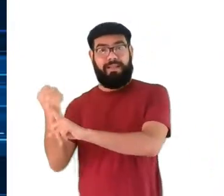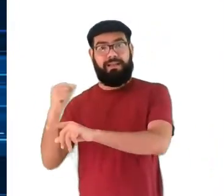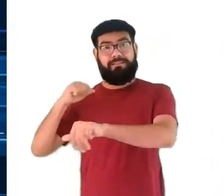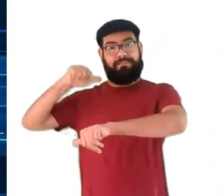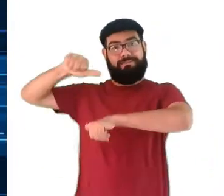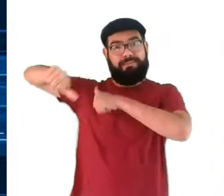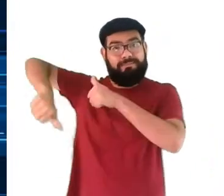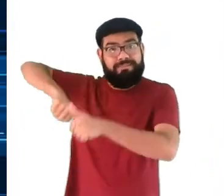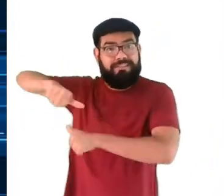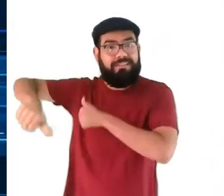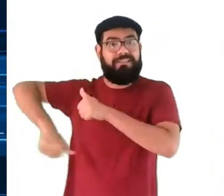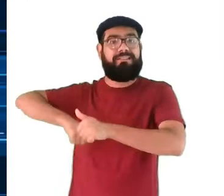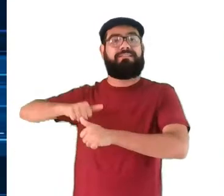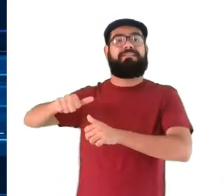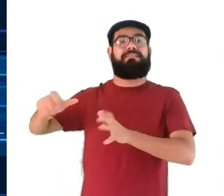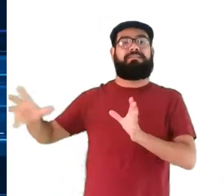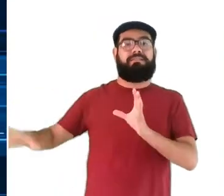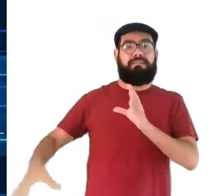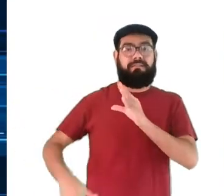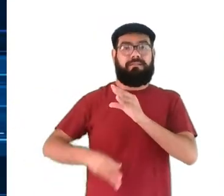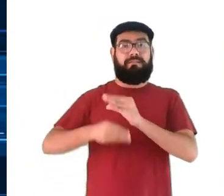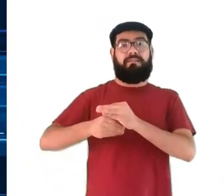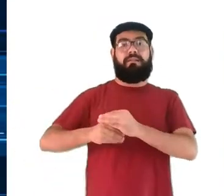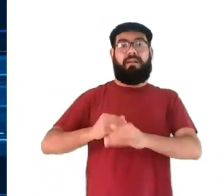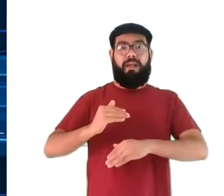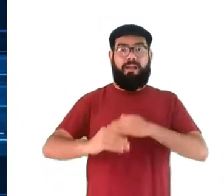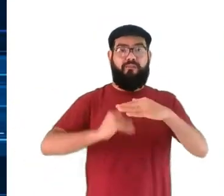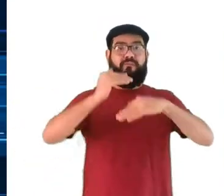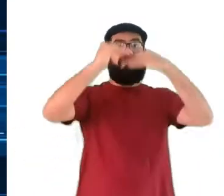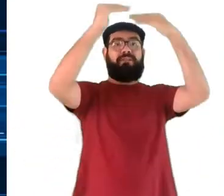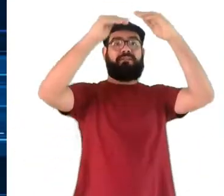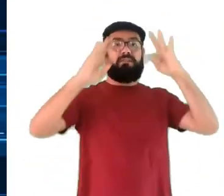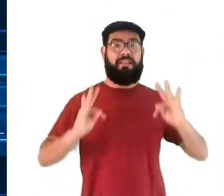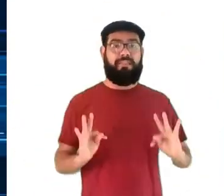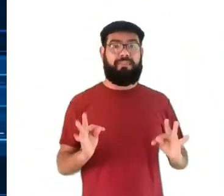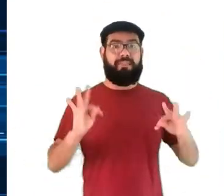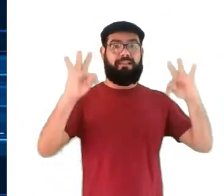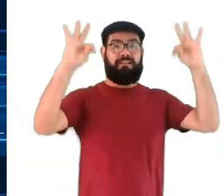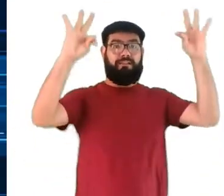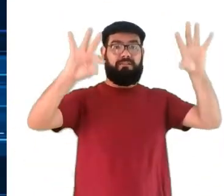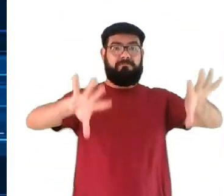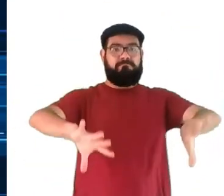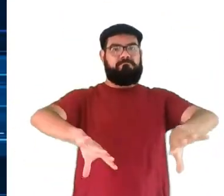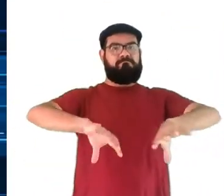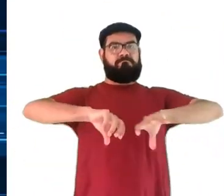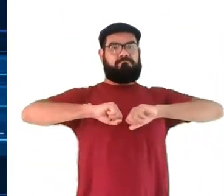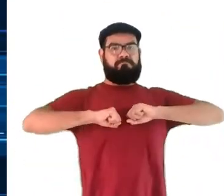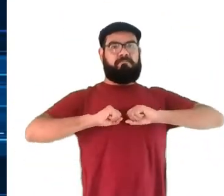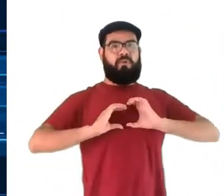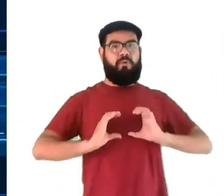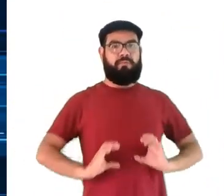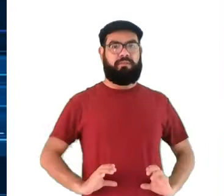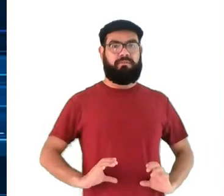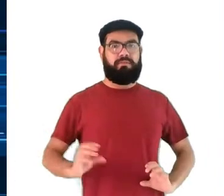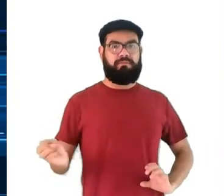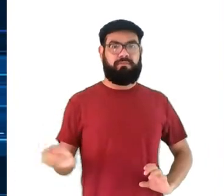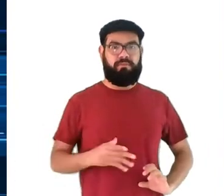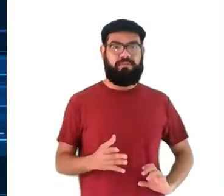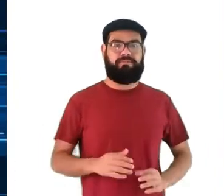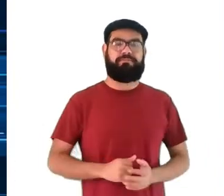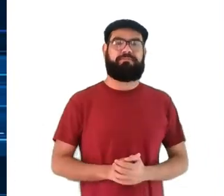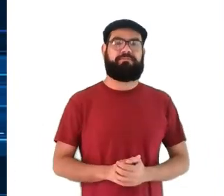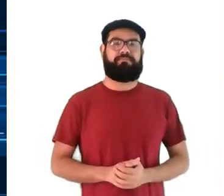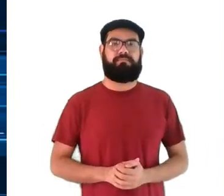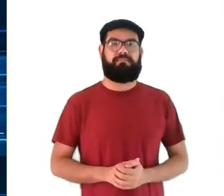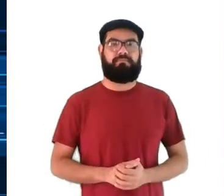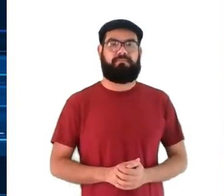vem juntamente com o avanço tecnológico, que faz com que ele assuma um outro comportamento. E vamos dar prosseguimento à nossa